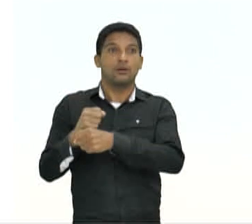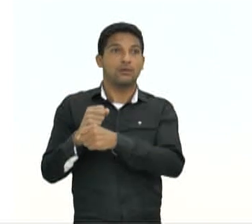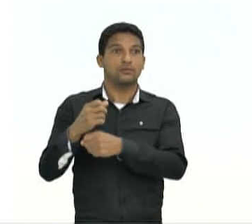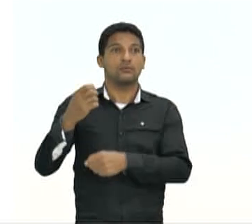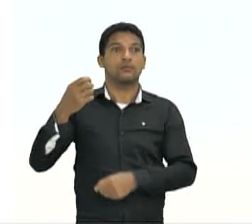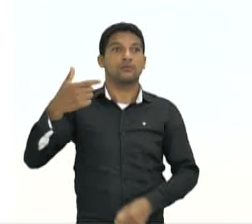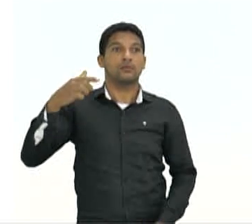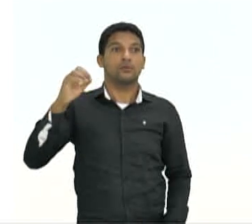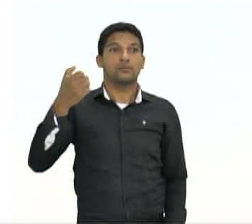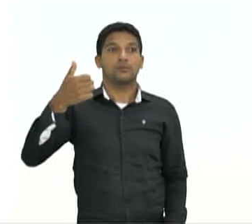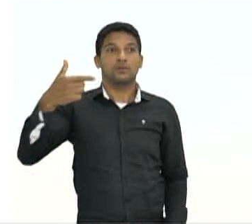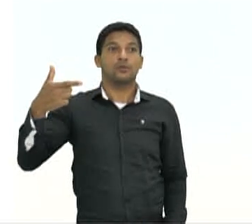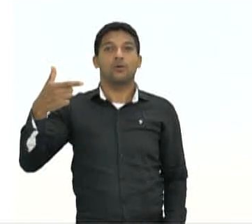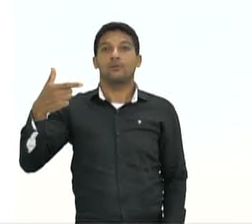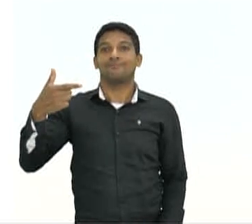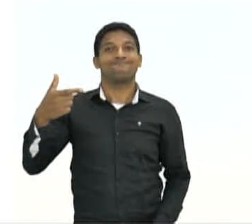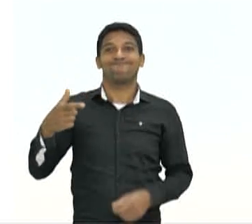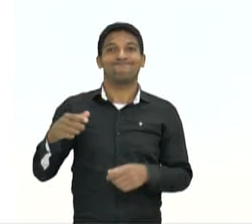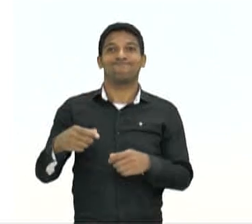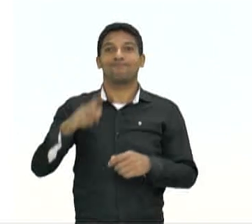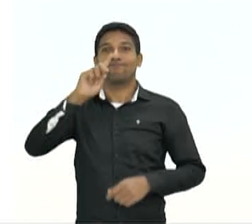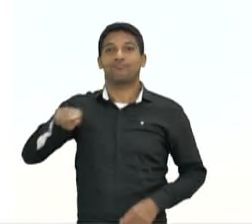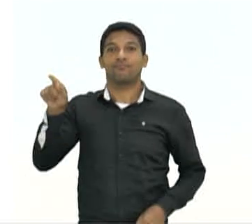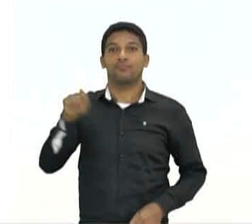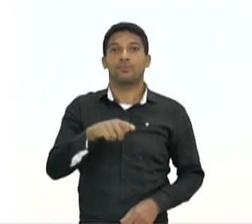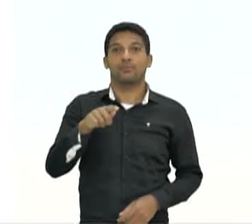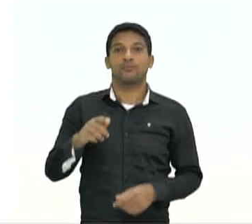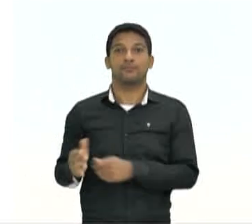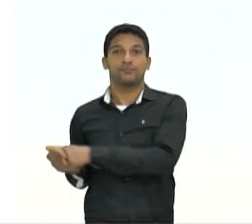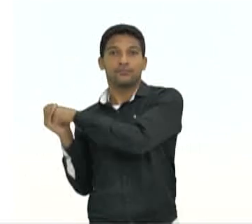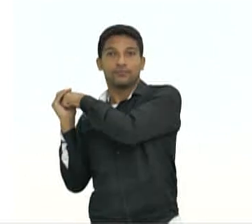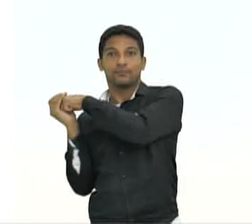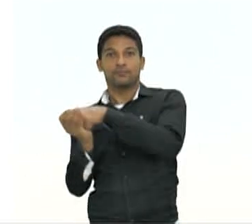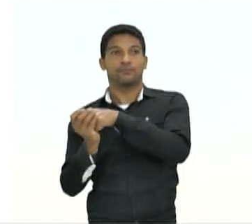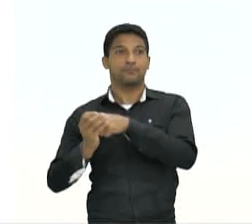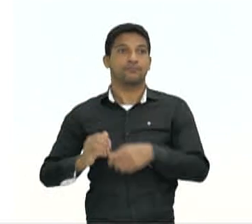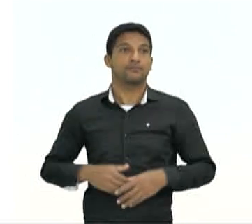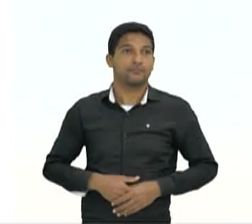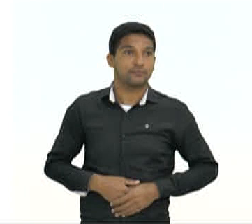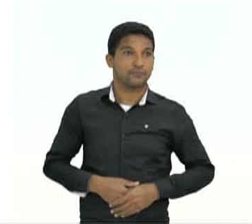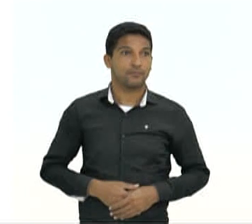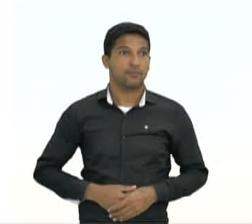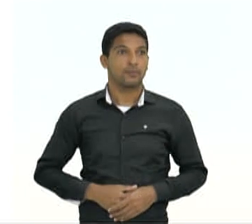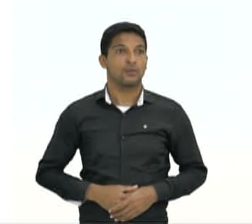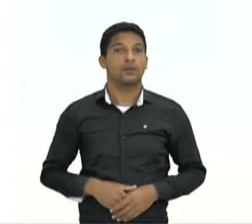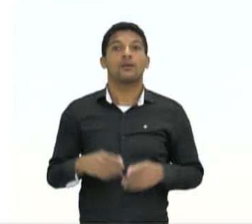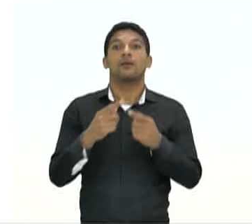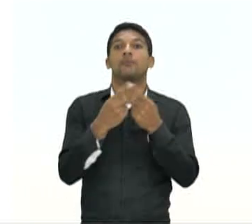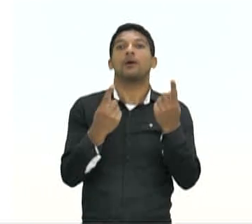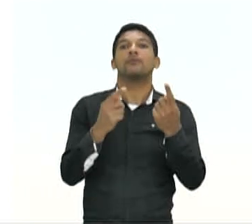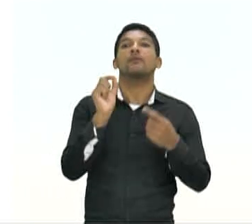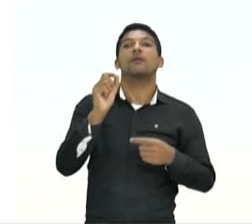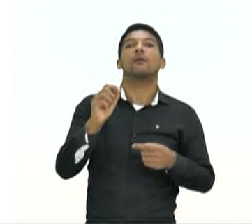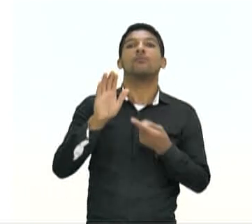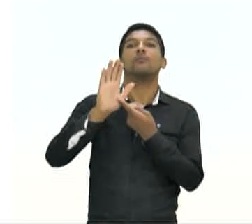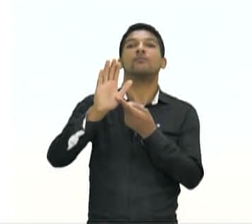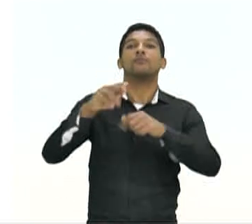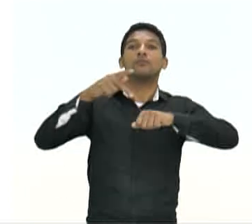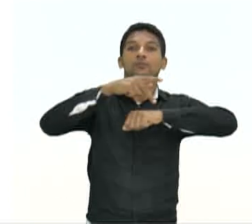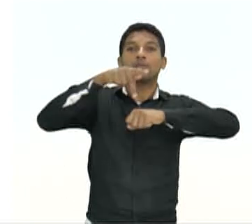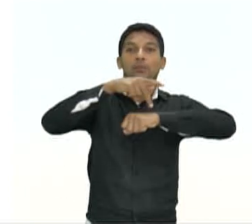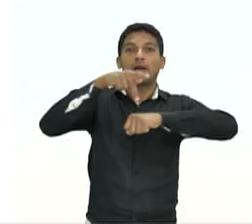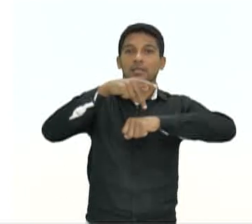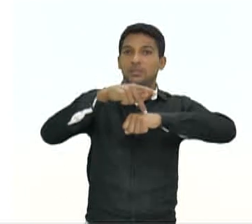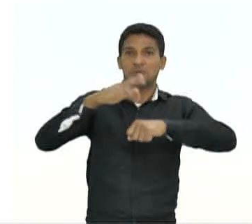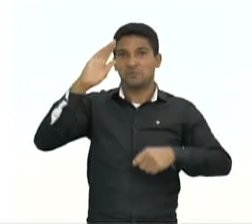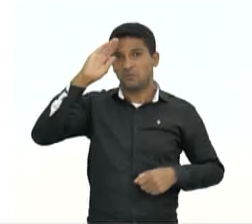aqui nós temos o quadro de medalhas, né? Então o país que dominou ali o hall do beisebol foi Cuba, né? Ele chegou em